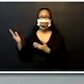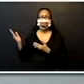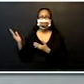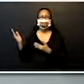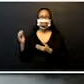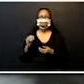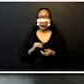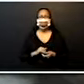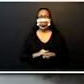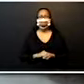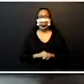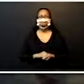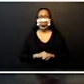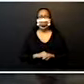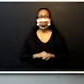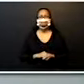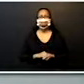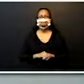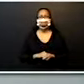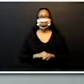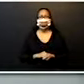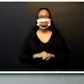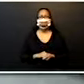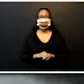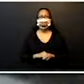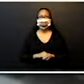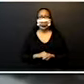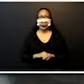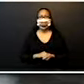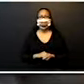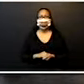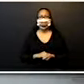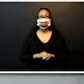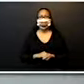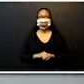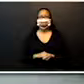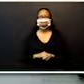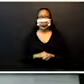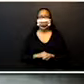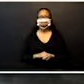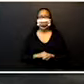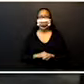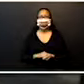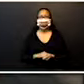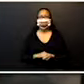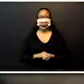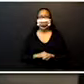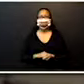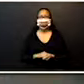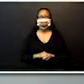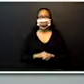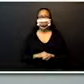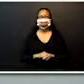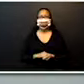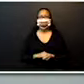1 mais 0. 3 mais nada. 3 mais nada.